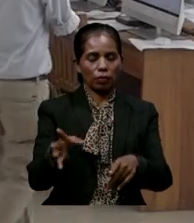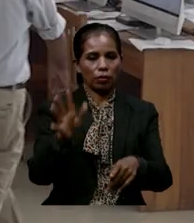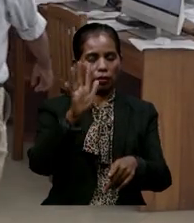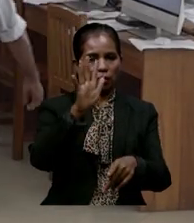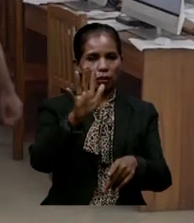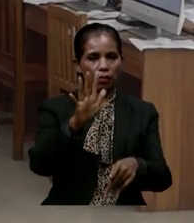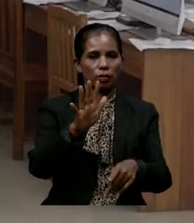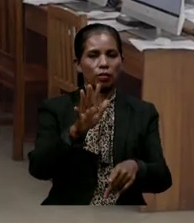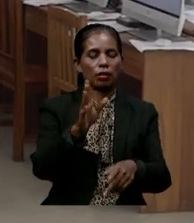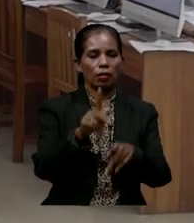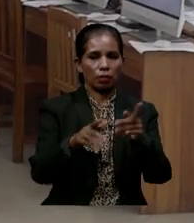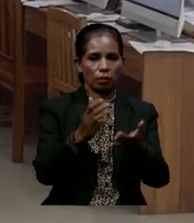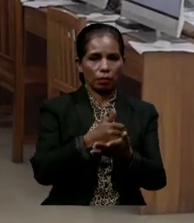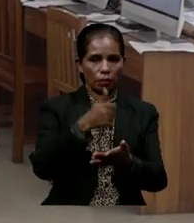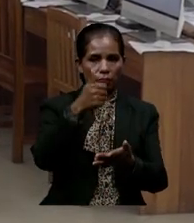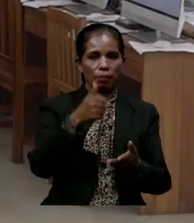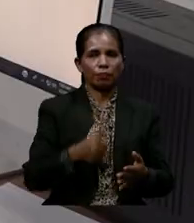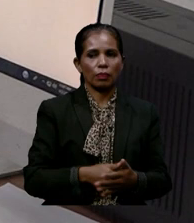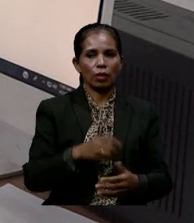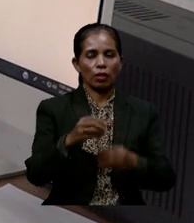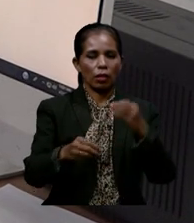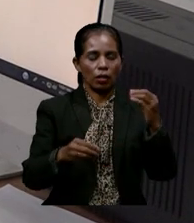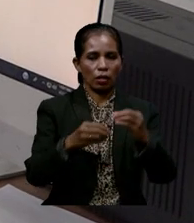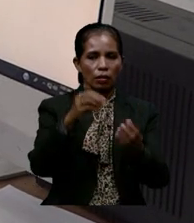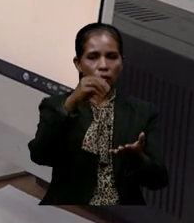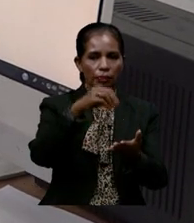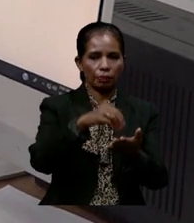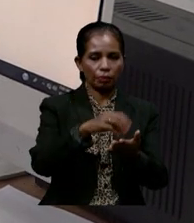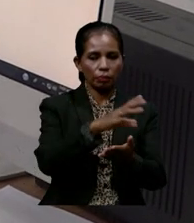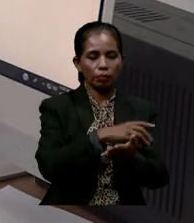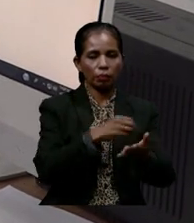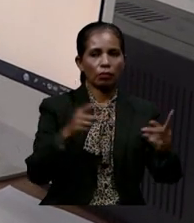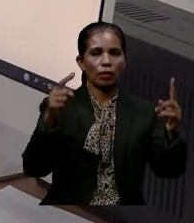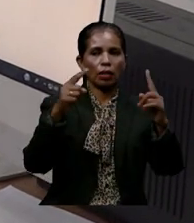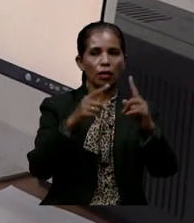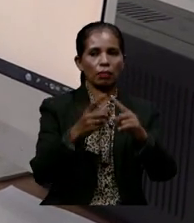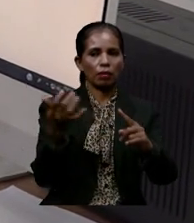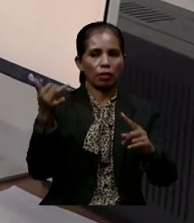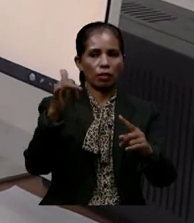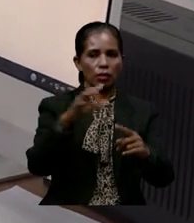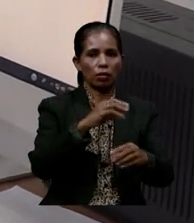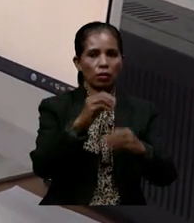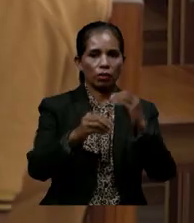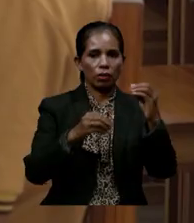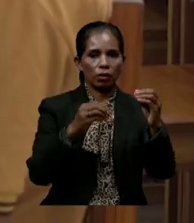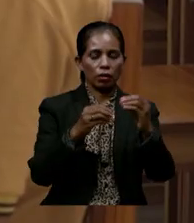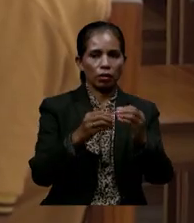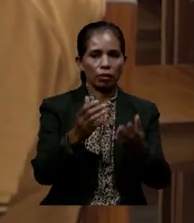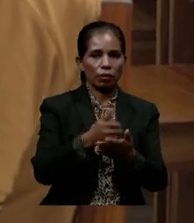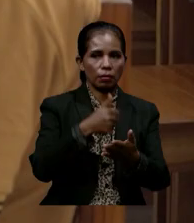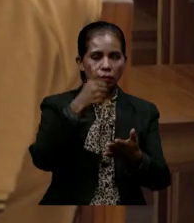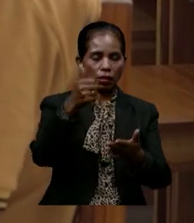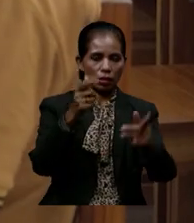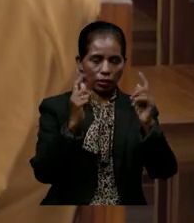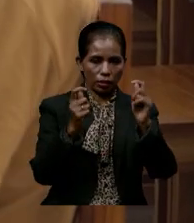que candidatos uma passa. Quando a colocação que as chamadas Bahira que não é classificado que passa e até este